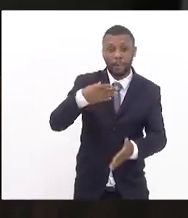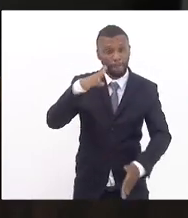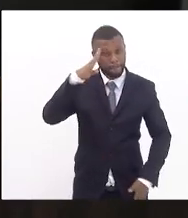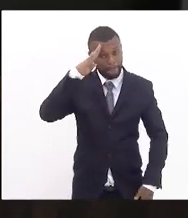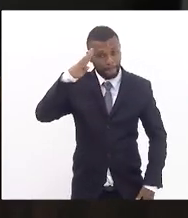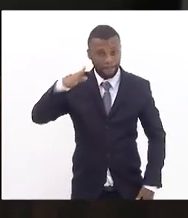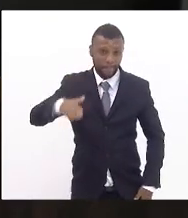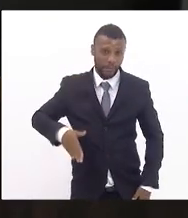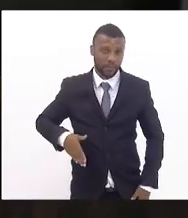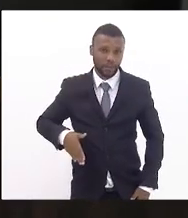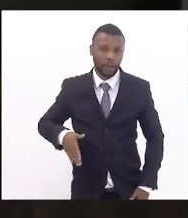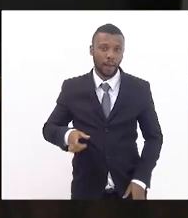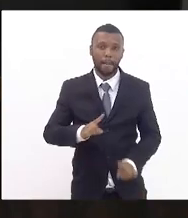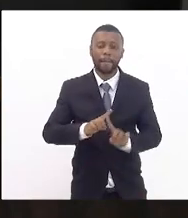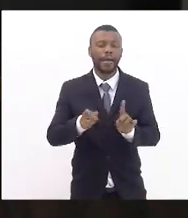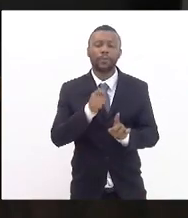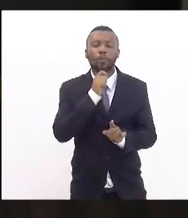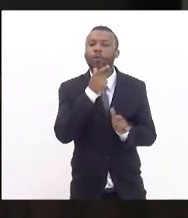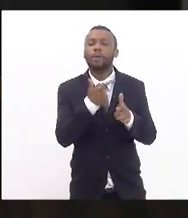já passou, já está vencido.